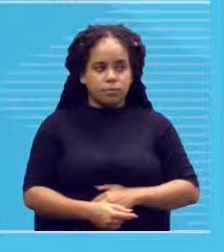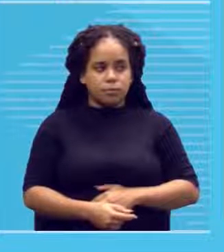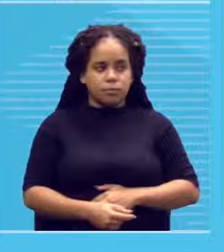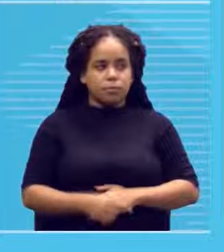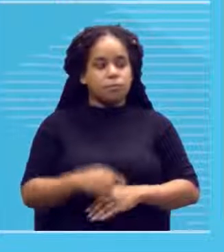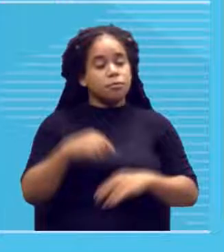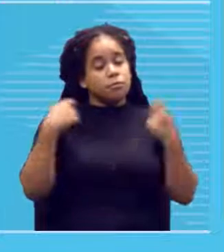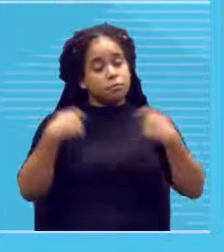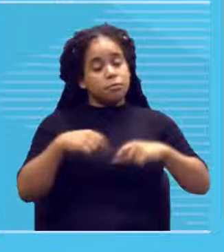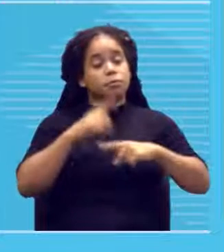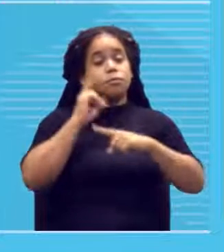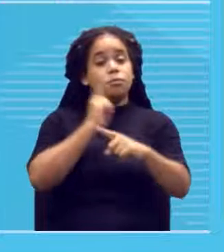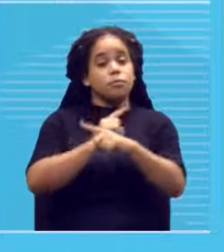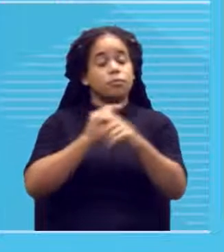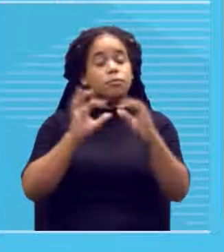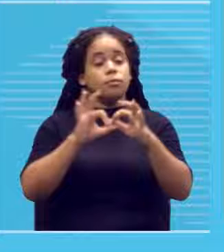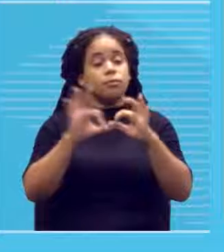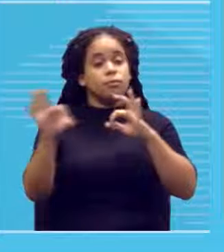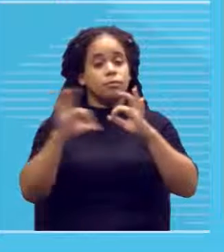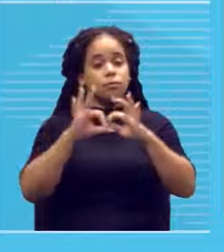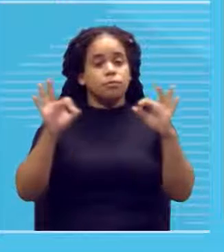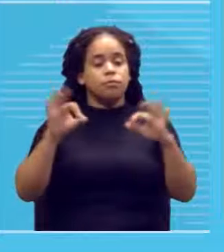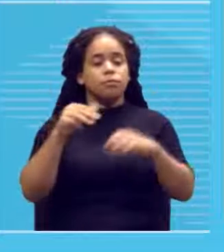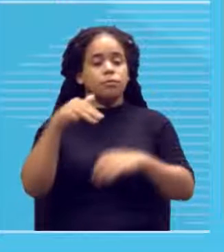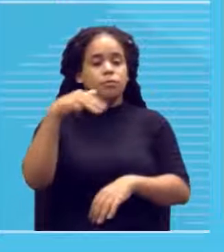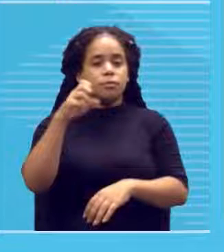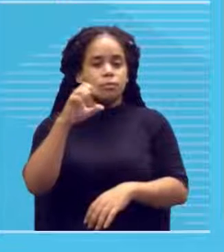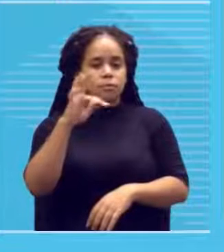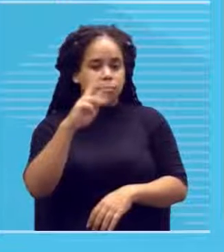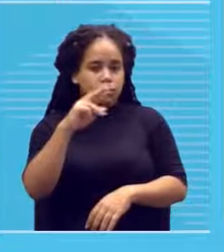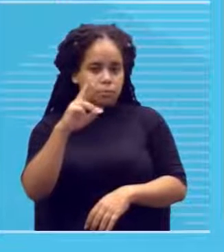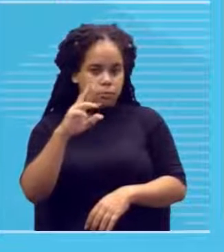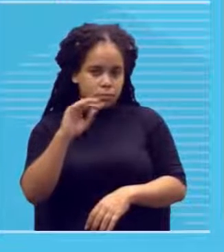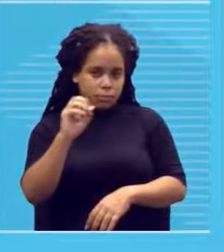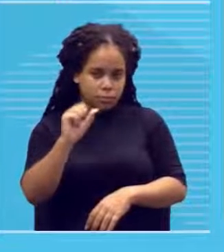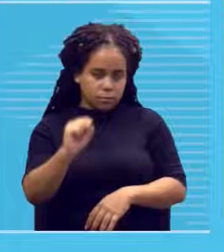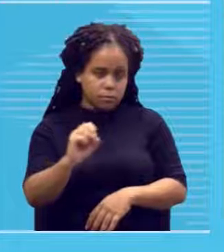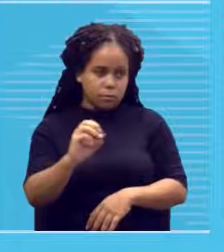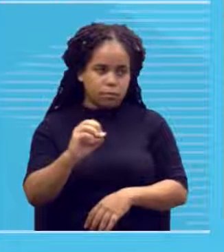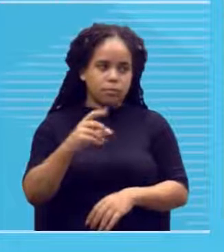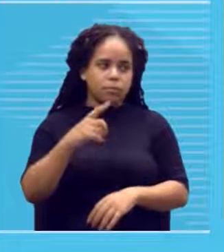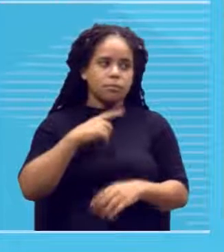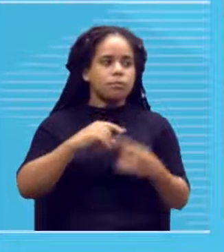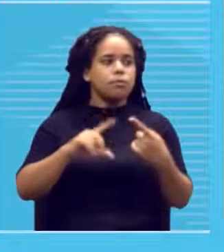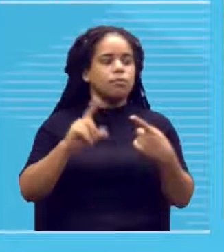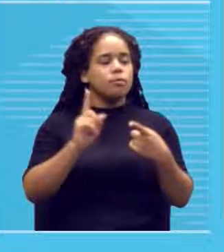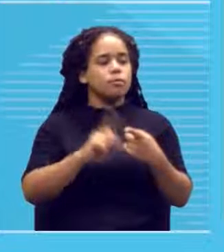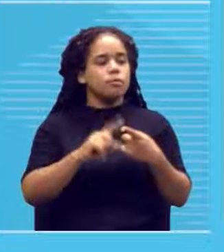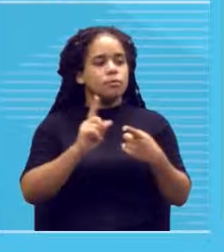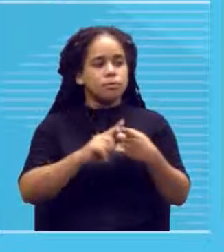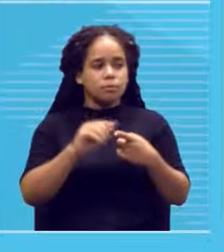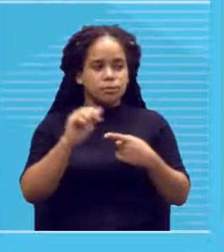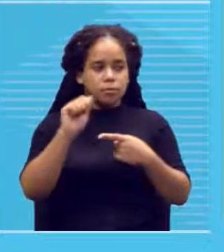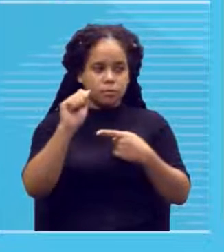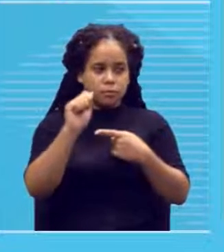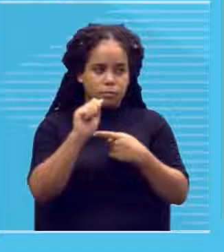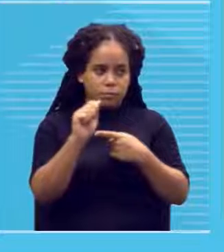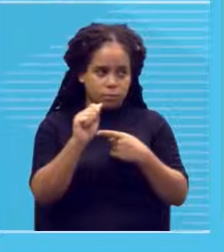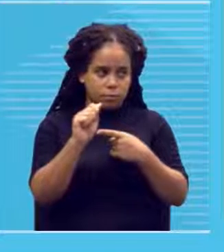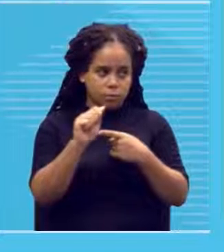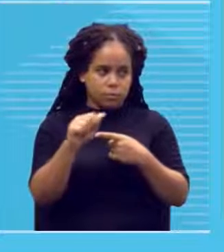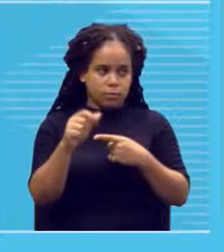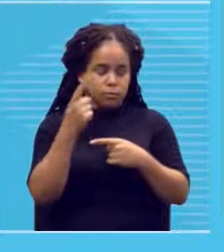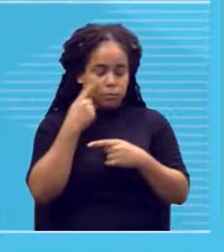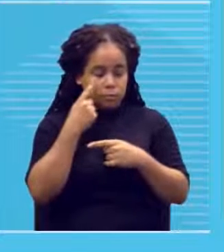metros letra a distância entre os eixos dianteiro e traseiro né ó